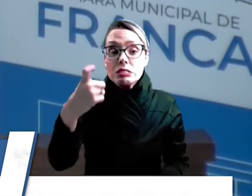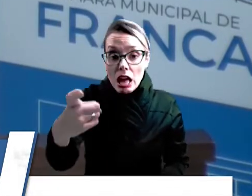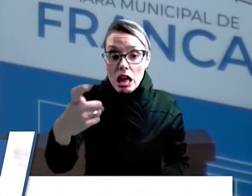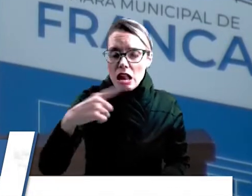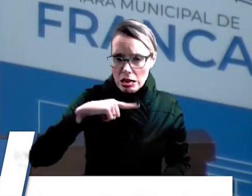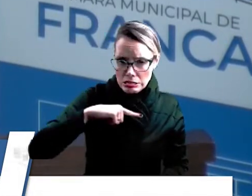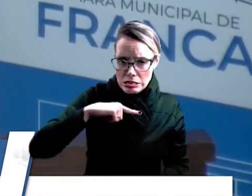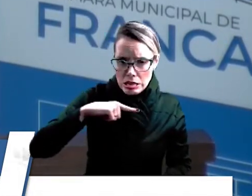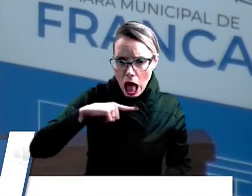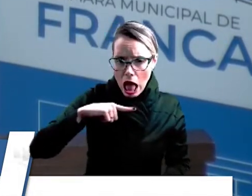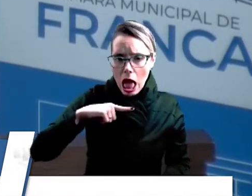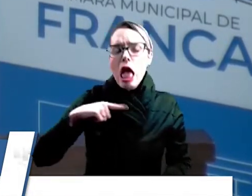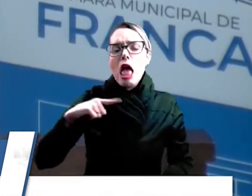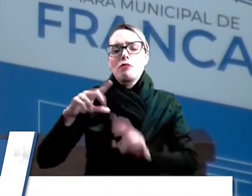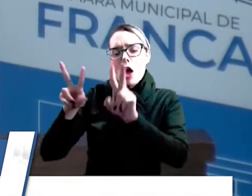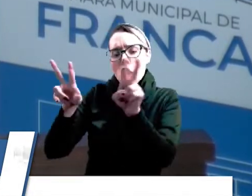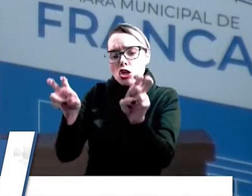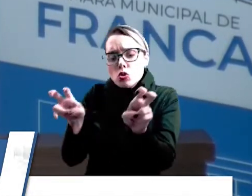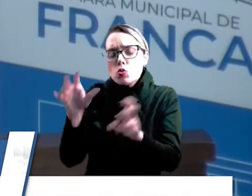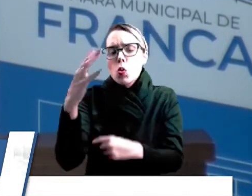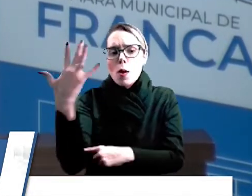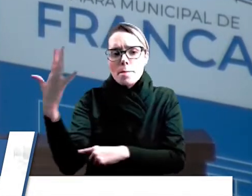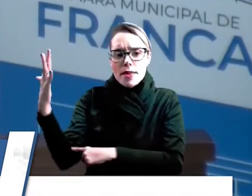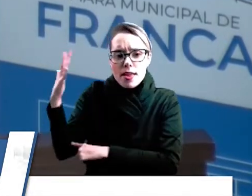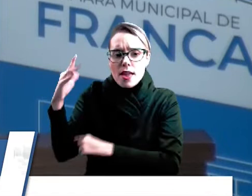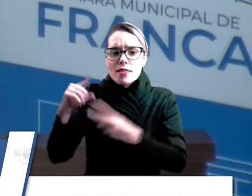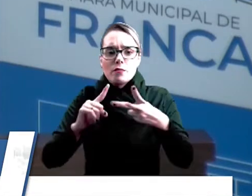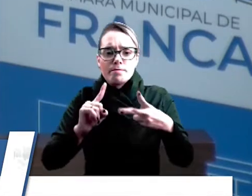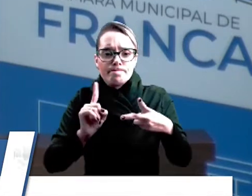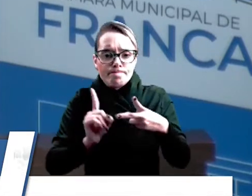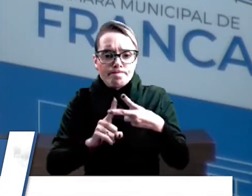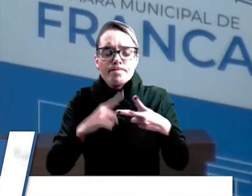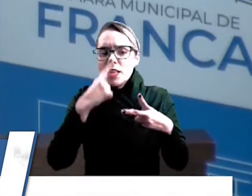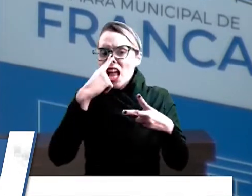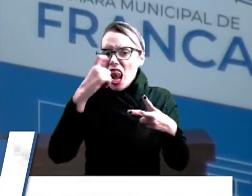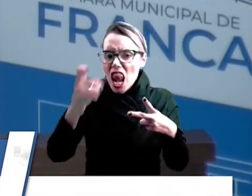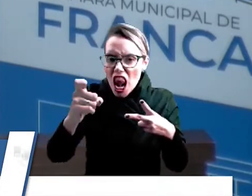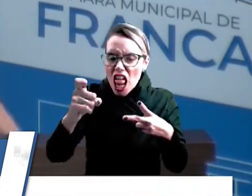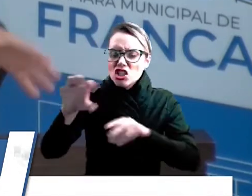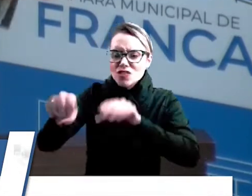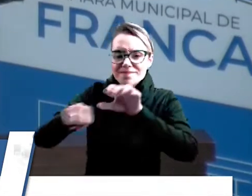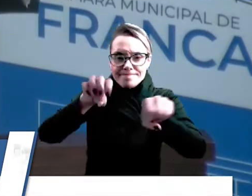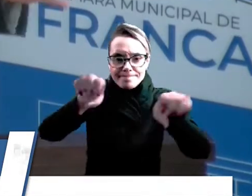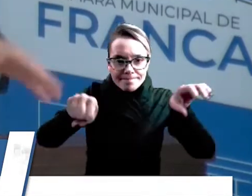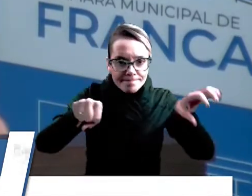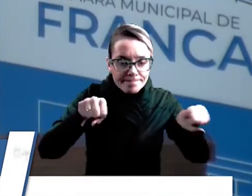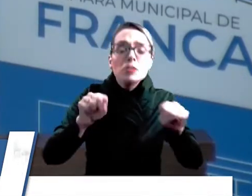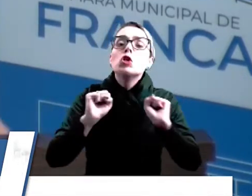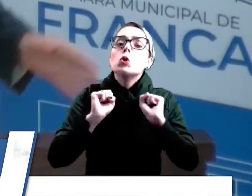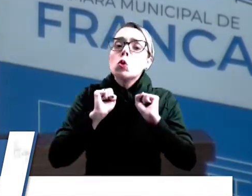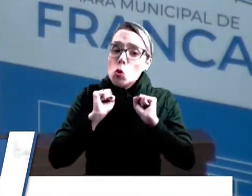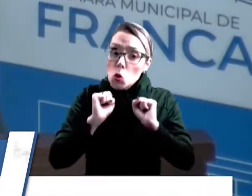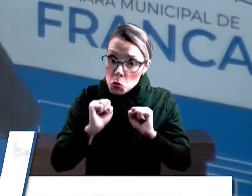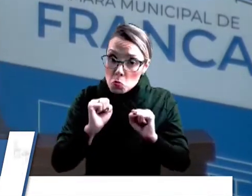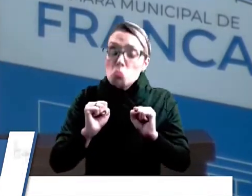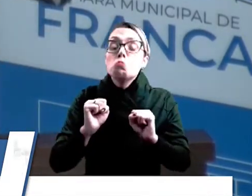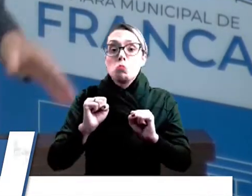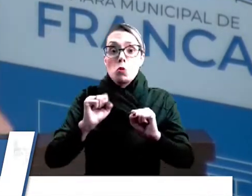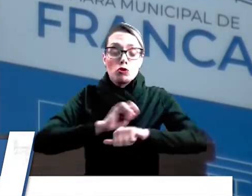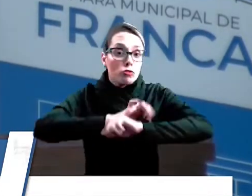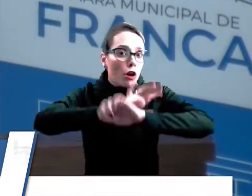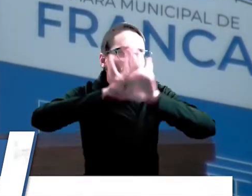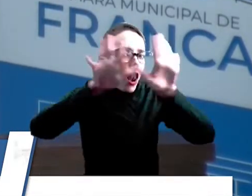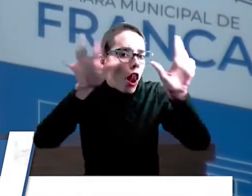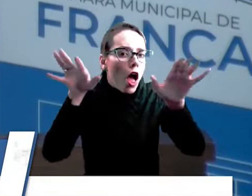coleta de lixo, na questão da prestação de serviço, tenham sido contemplados assistindo